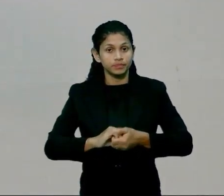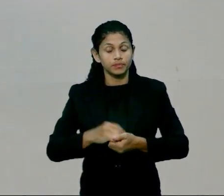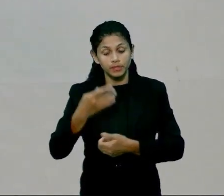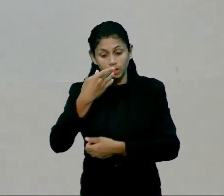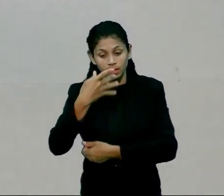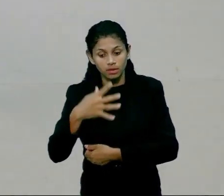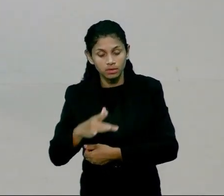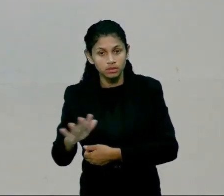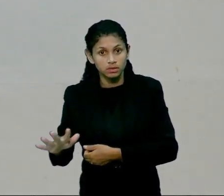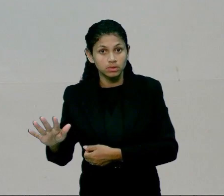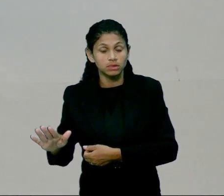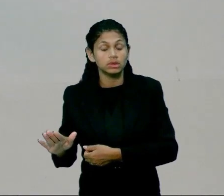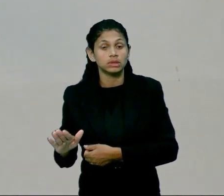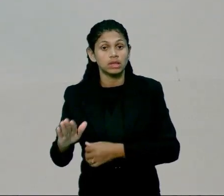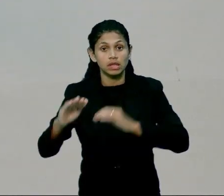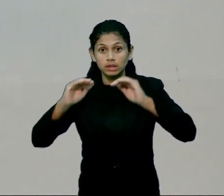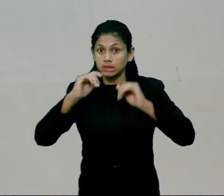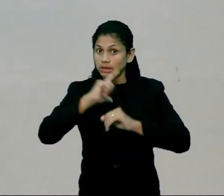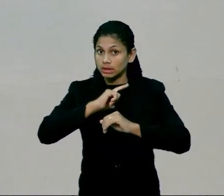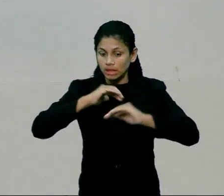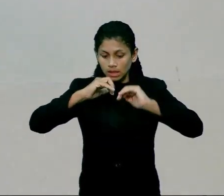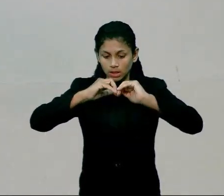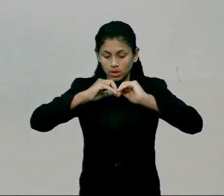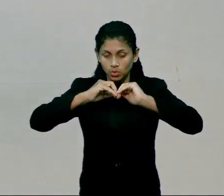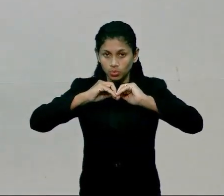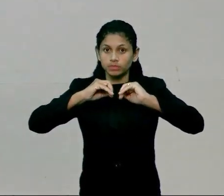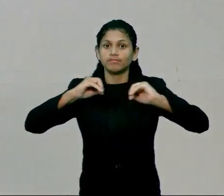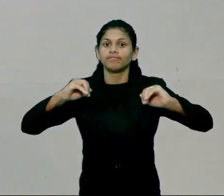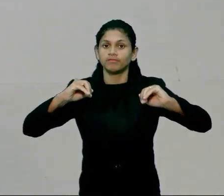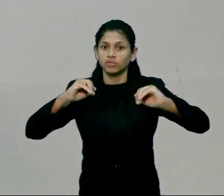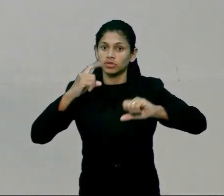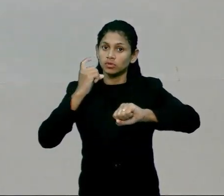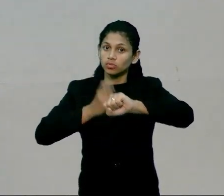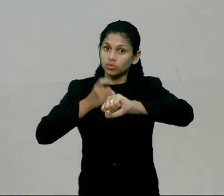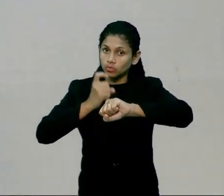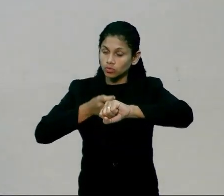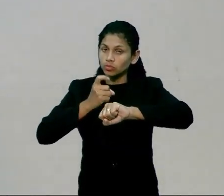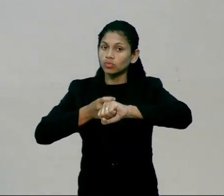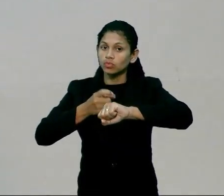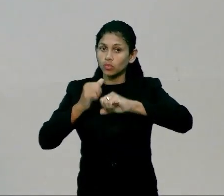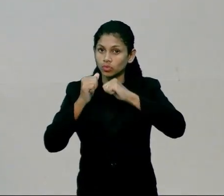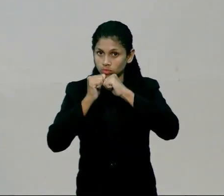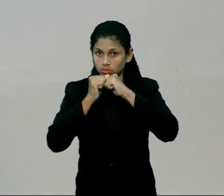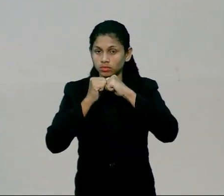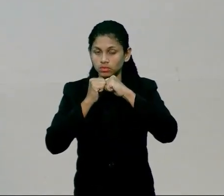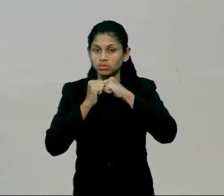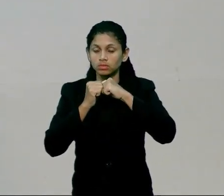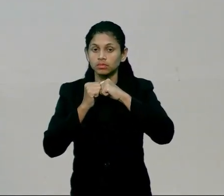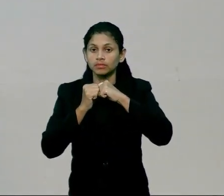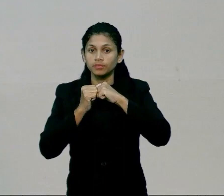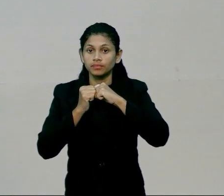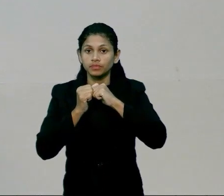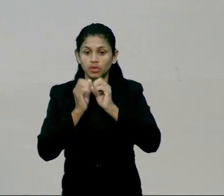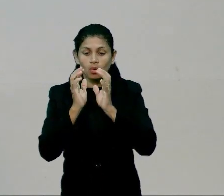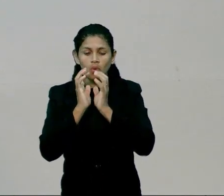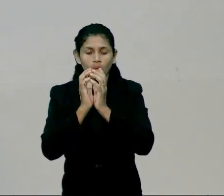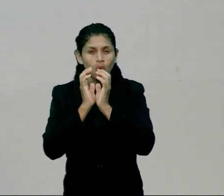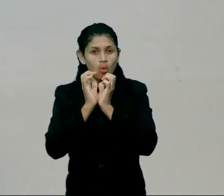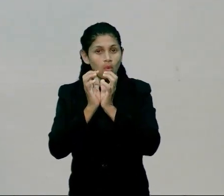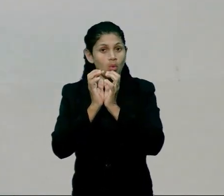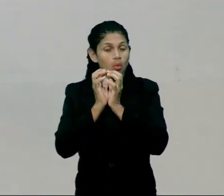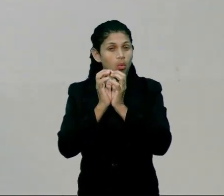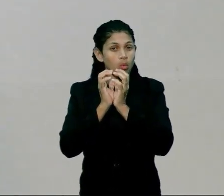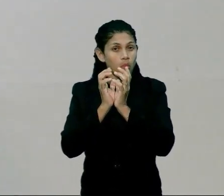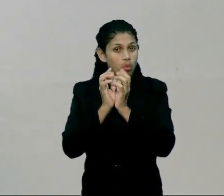muito maior esse afastamento. Essa aproximação dos ossos ainda não é consolidada. Então, se você apertar na testa